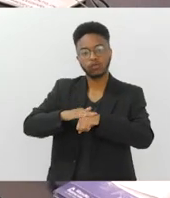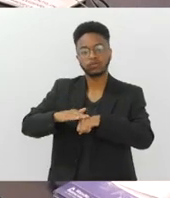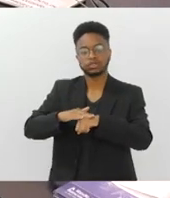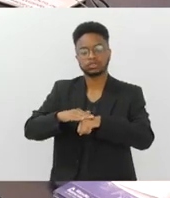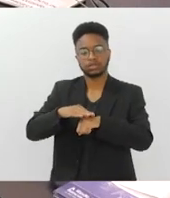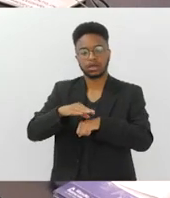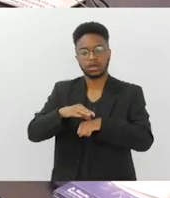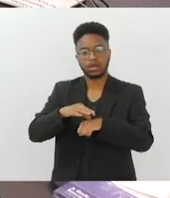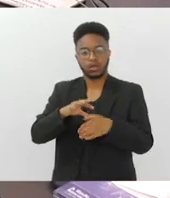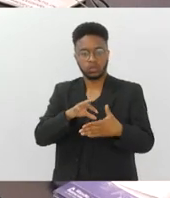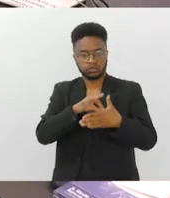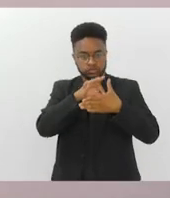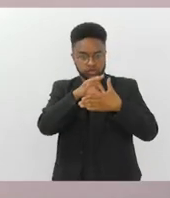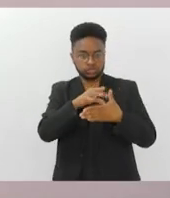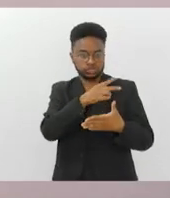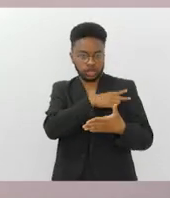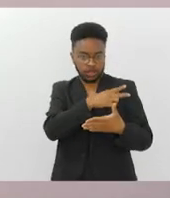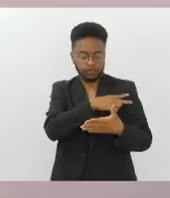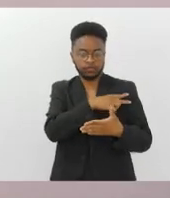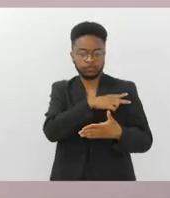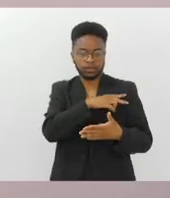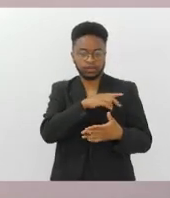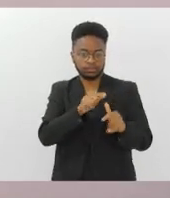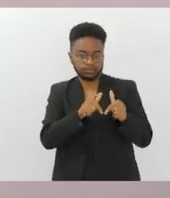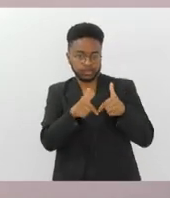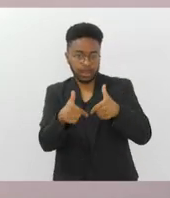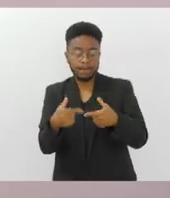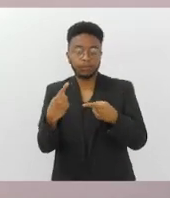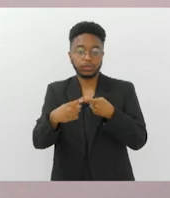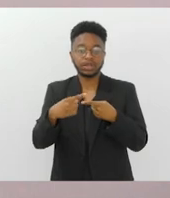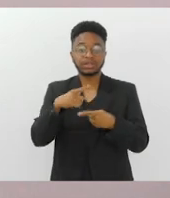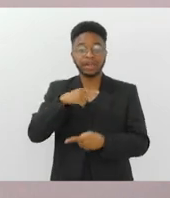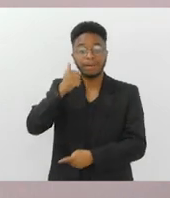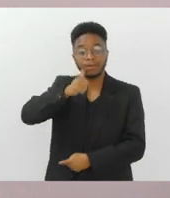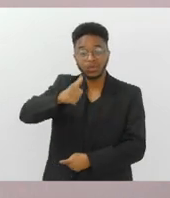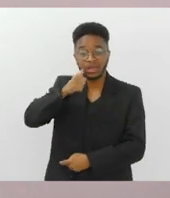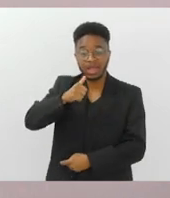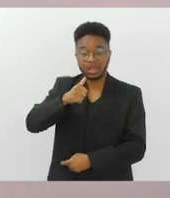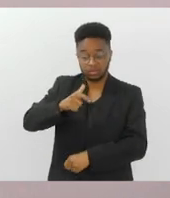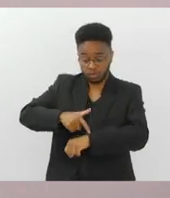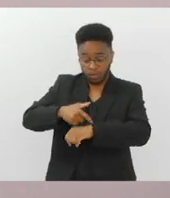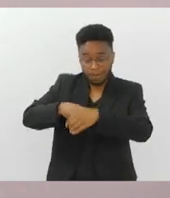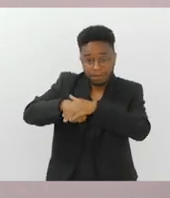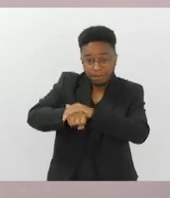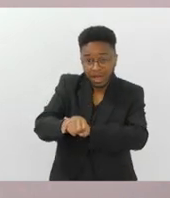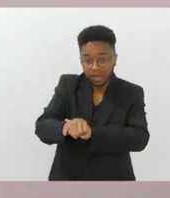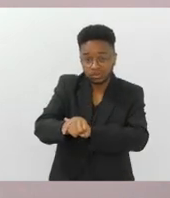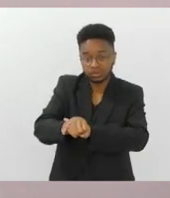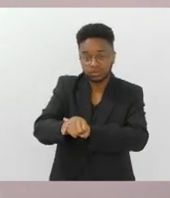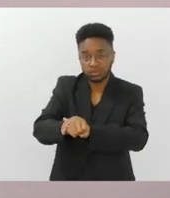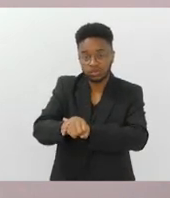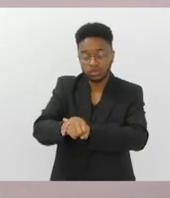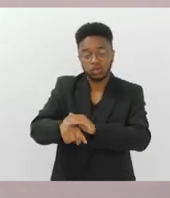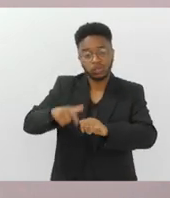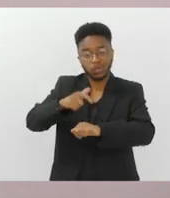uma operação dentro do Complexo do Alemão, porque tinha uma mulher parindo no